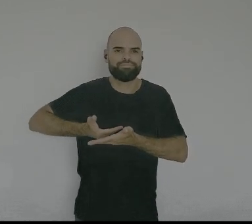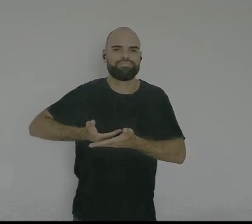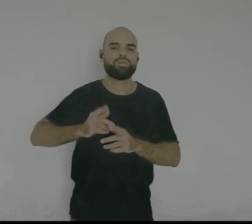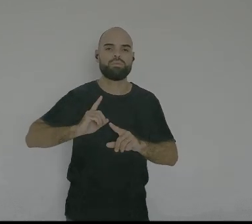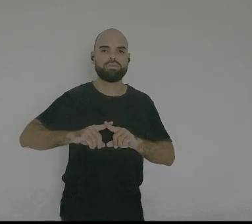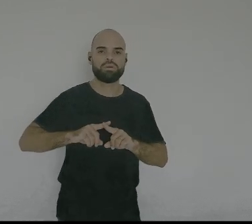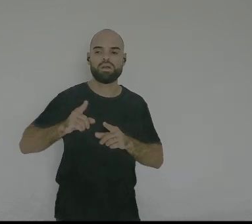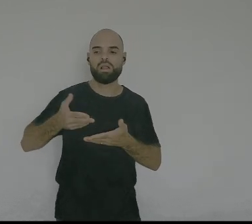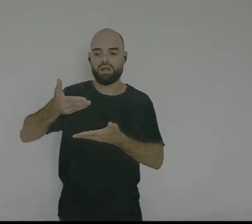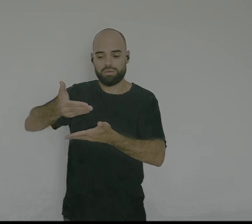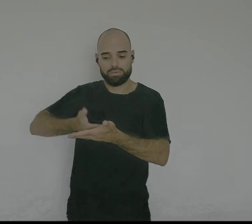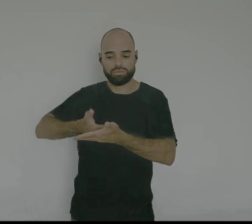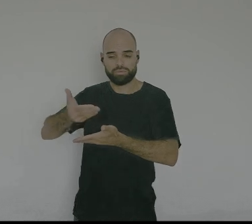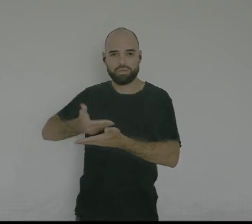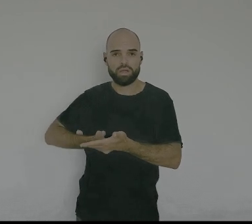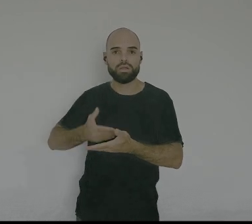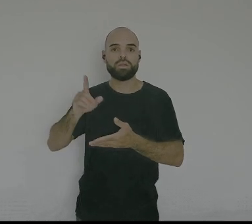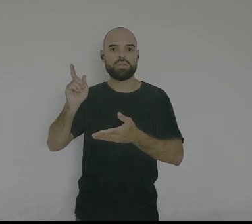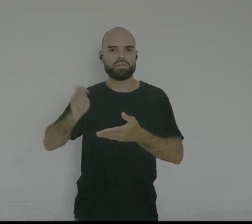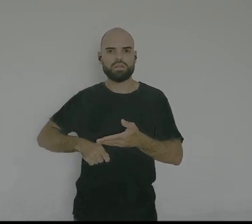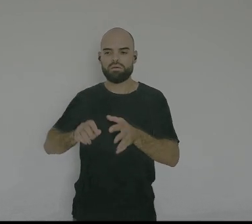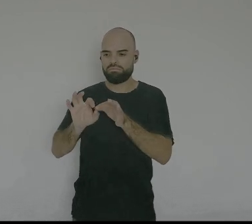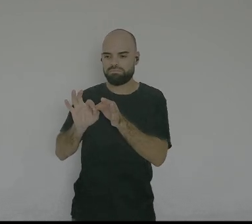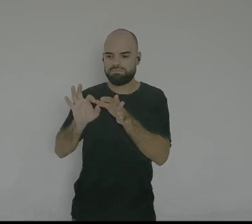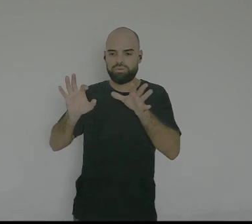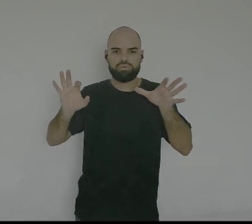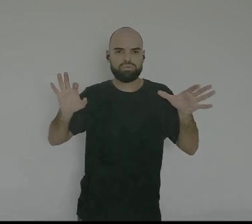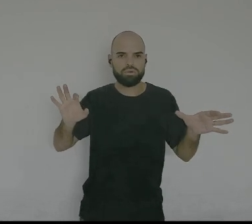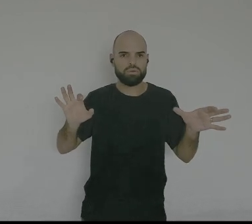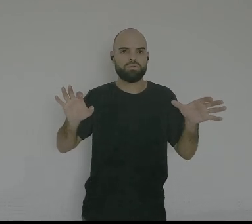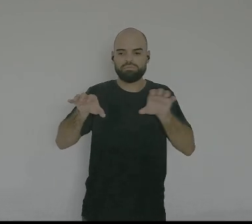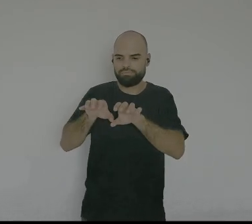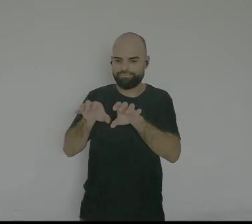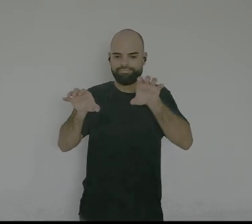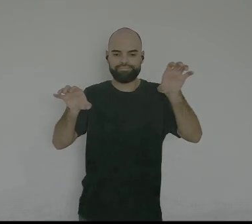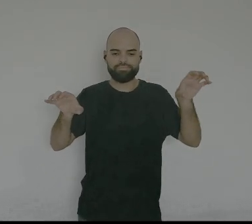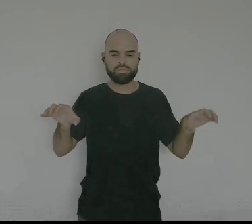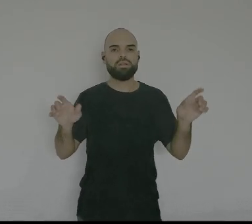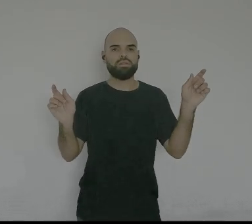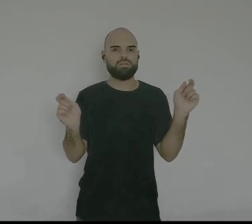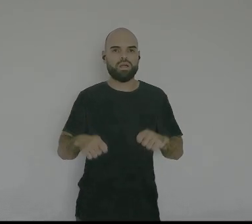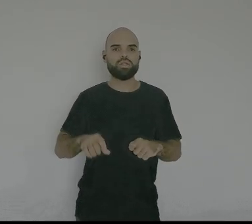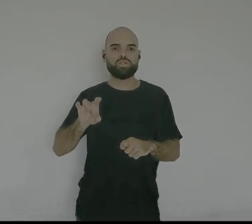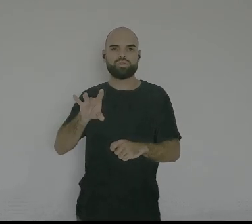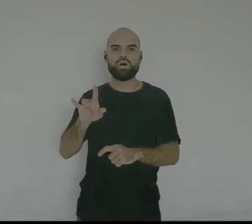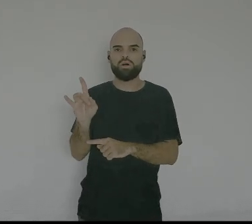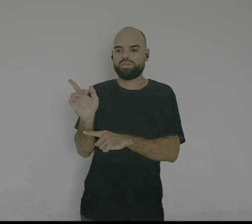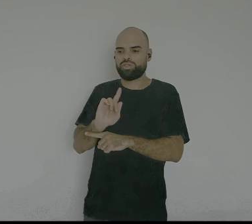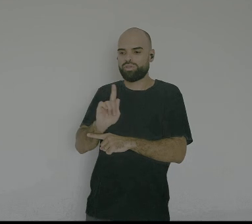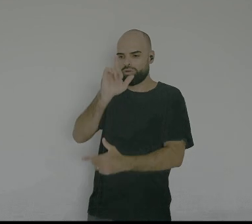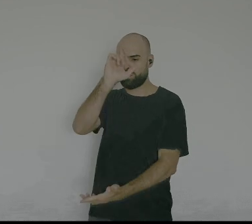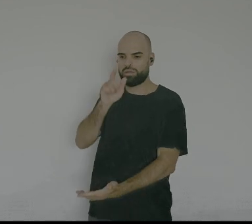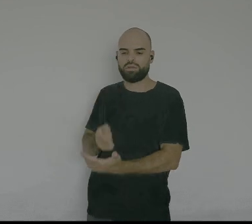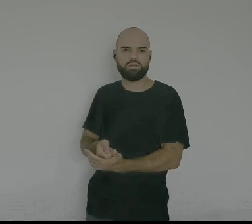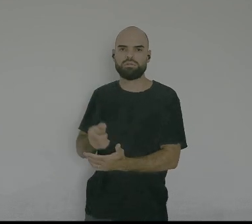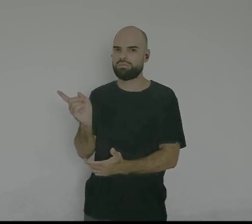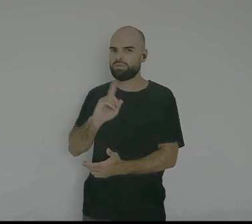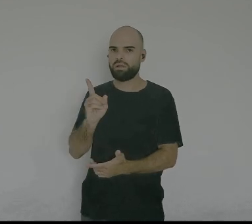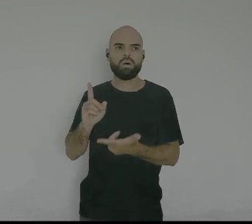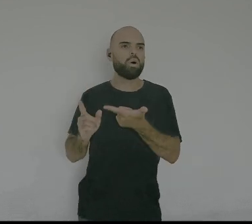contratualização. Porque os contratos estimulam a descentralização da gestão, dando mais responsabilidade aos gerentes